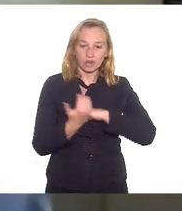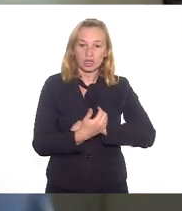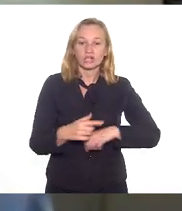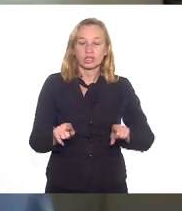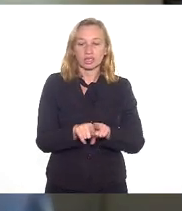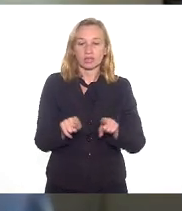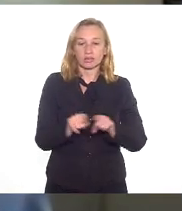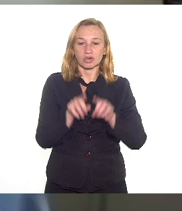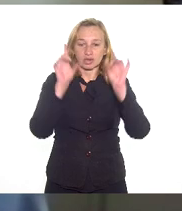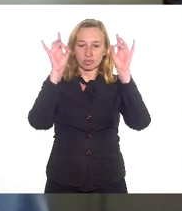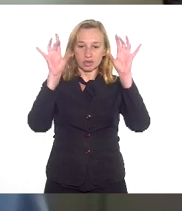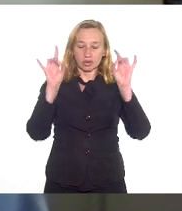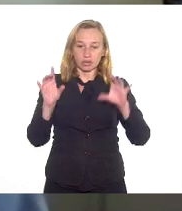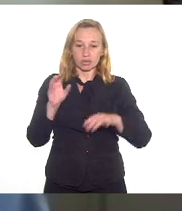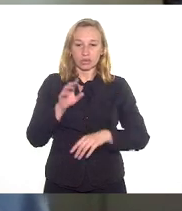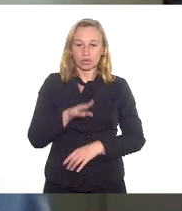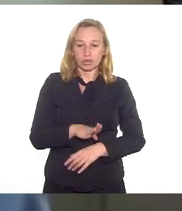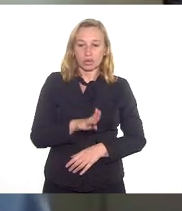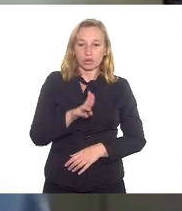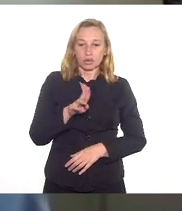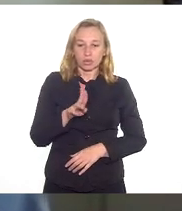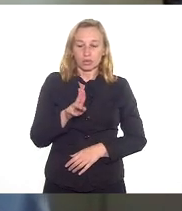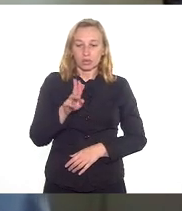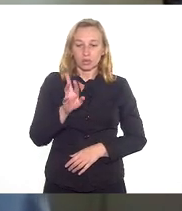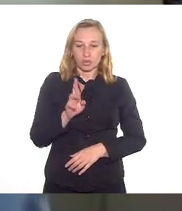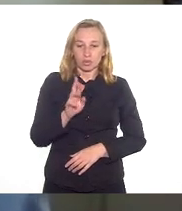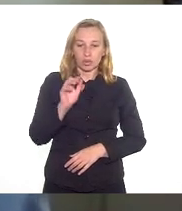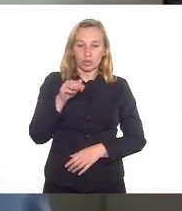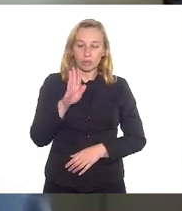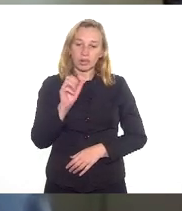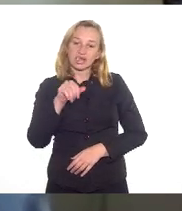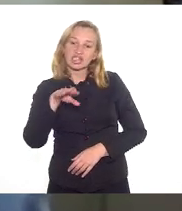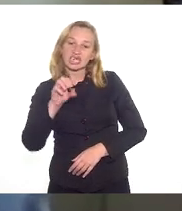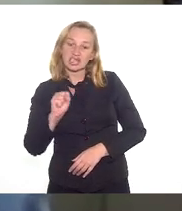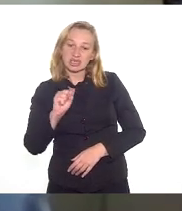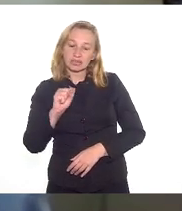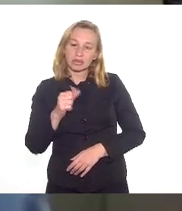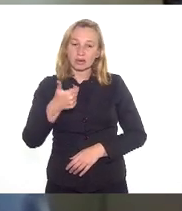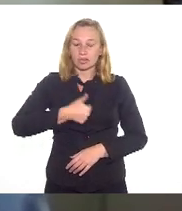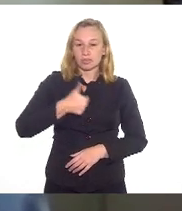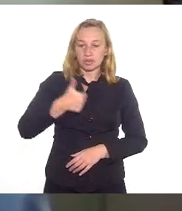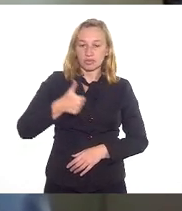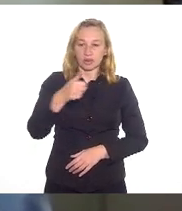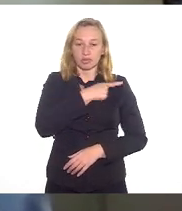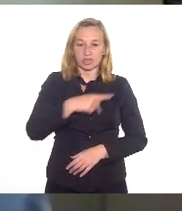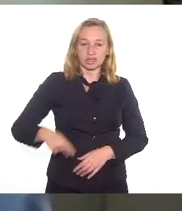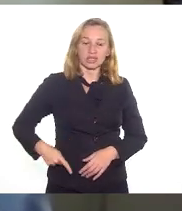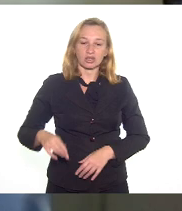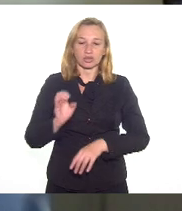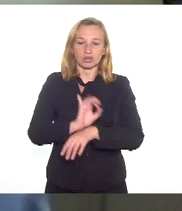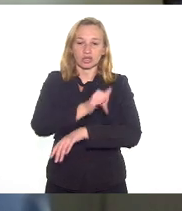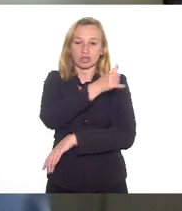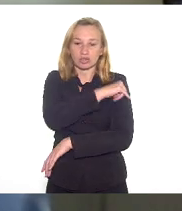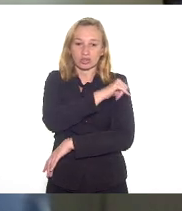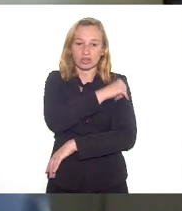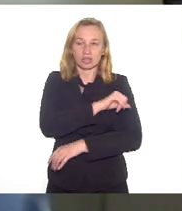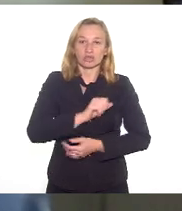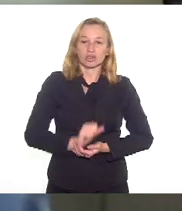ao urbanista, primeiro presidente da Fundrem do Estado do Rio de Janeiro, Jaime